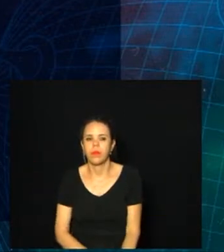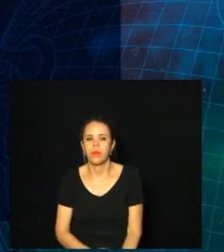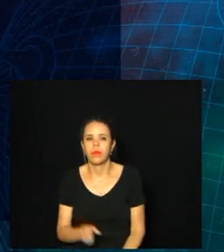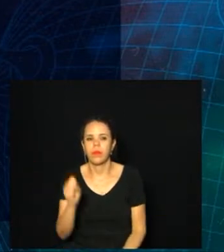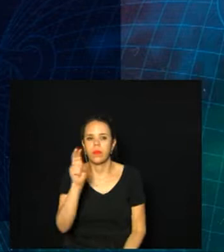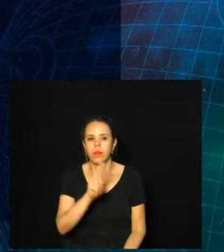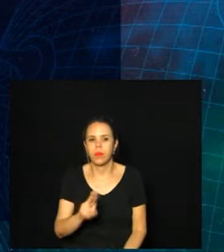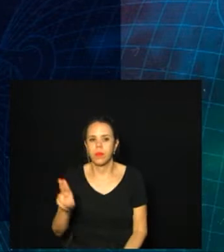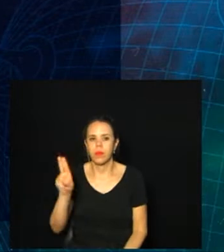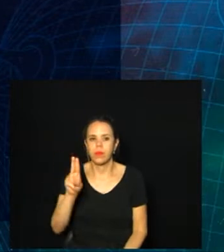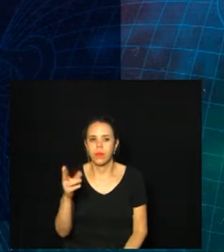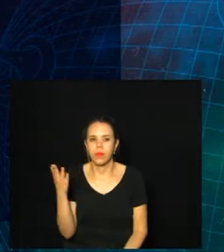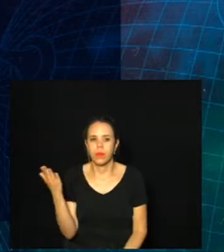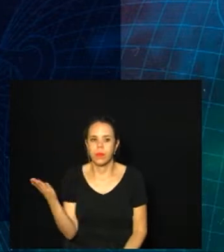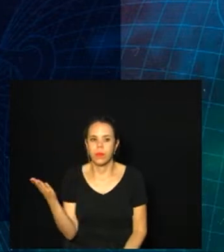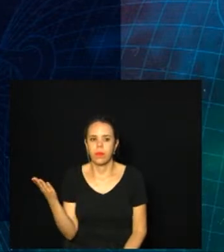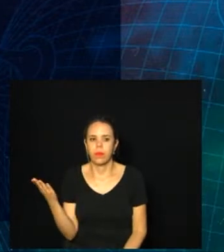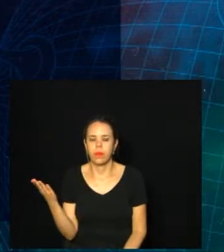32.067, Sumaré